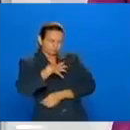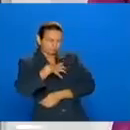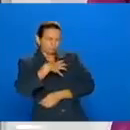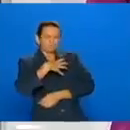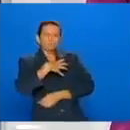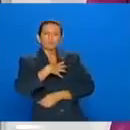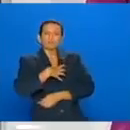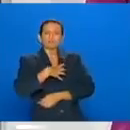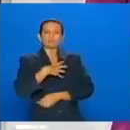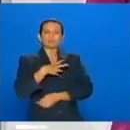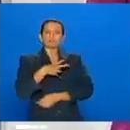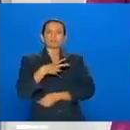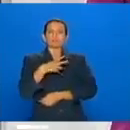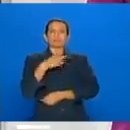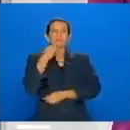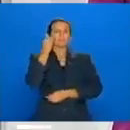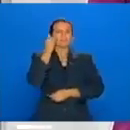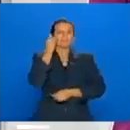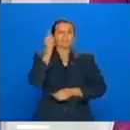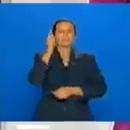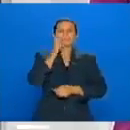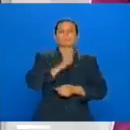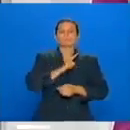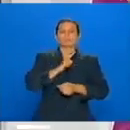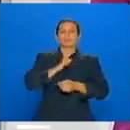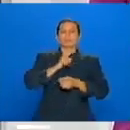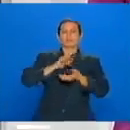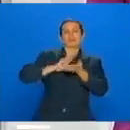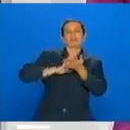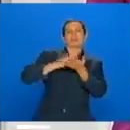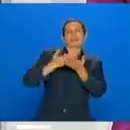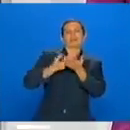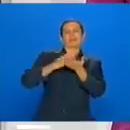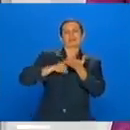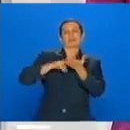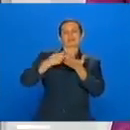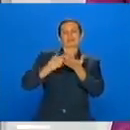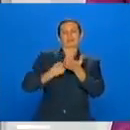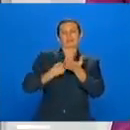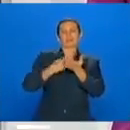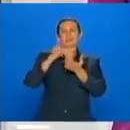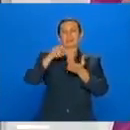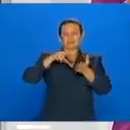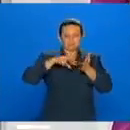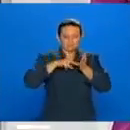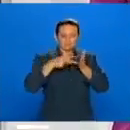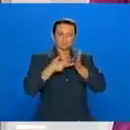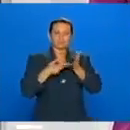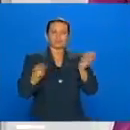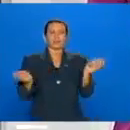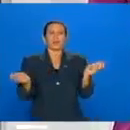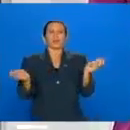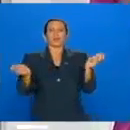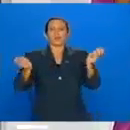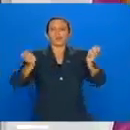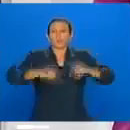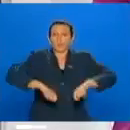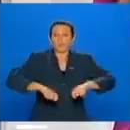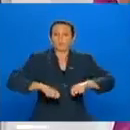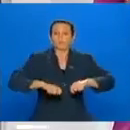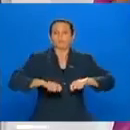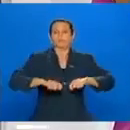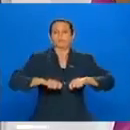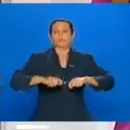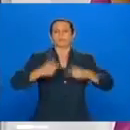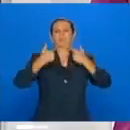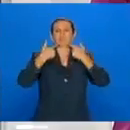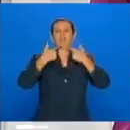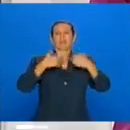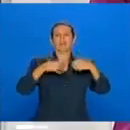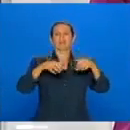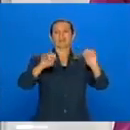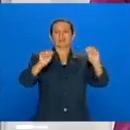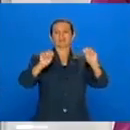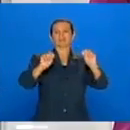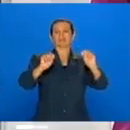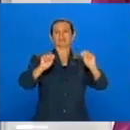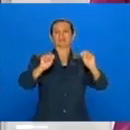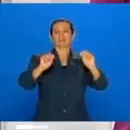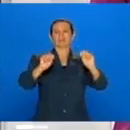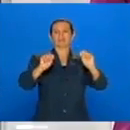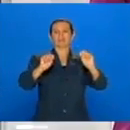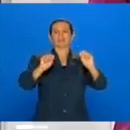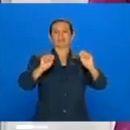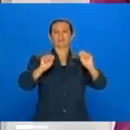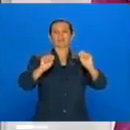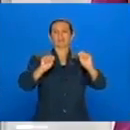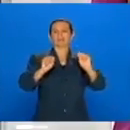ligam. Chamamos isso de competência linguística. Ou seja, é absolutamente impossível